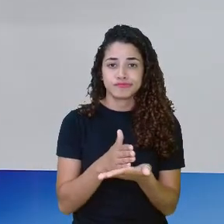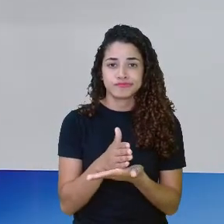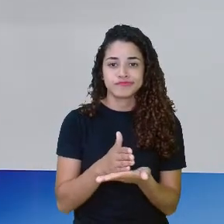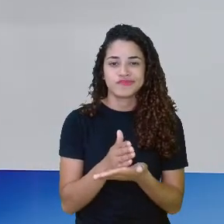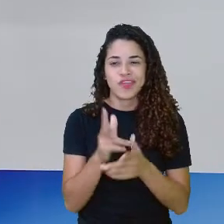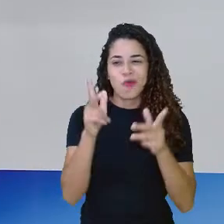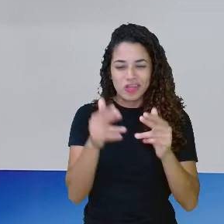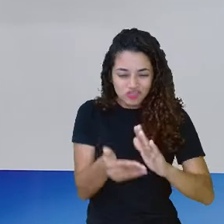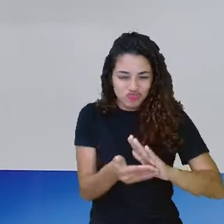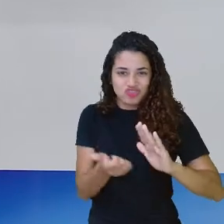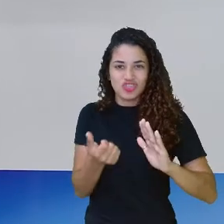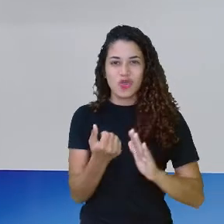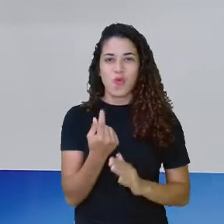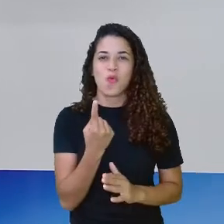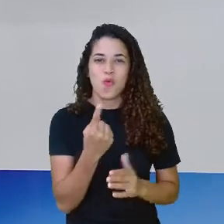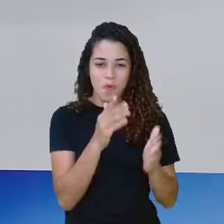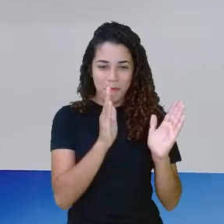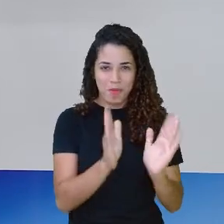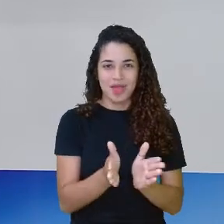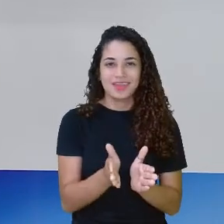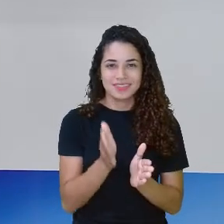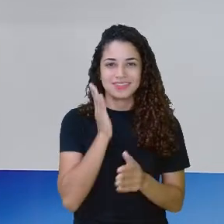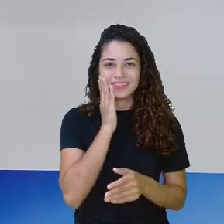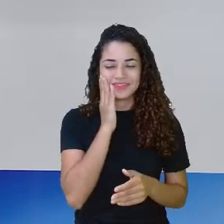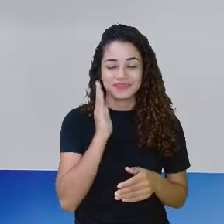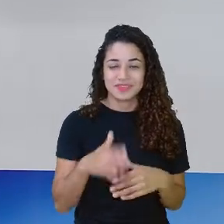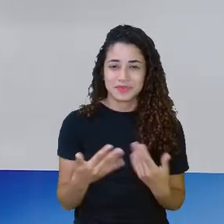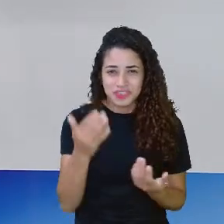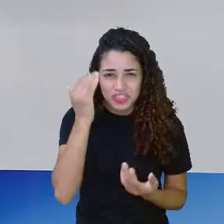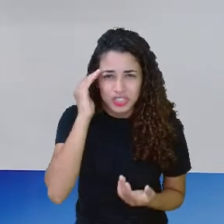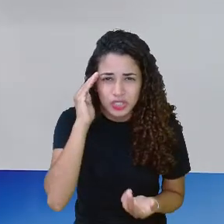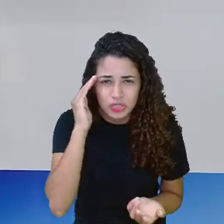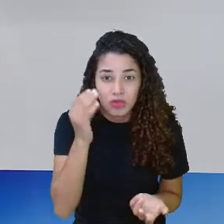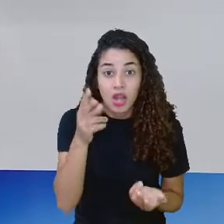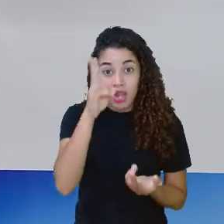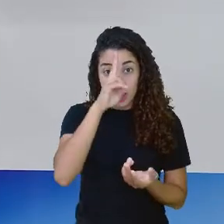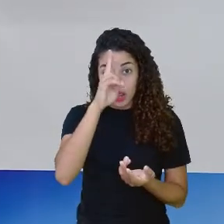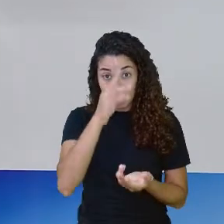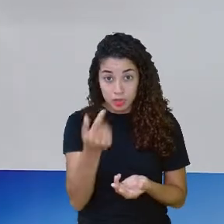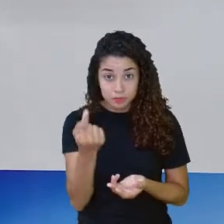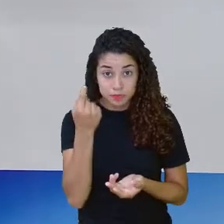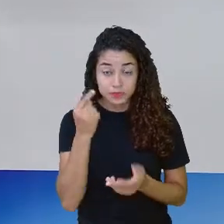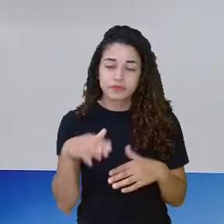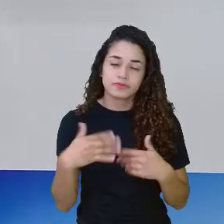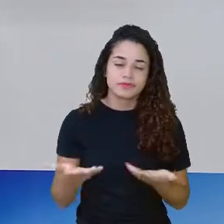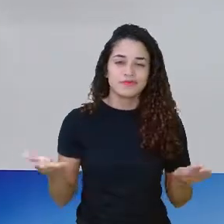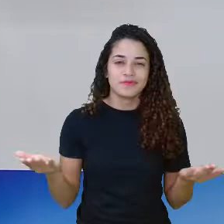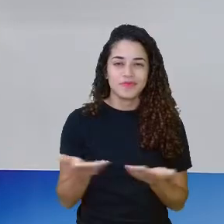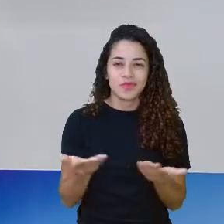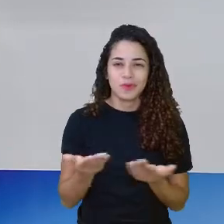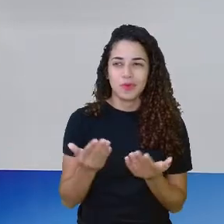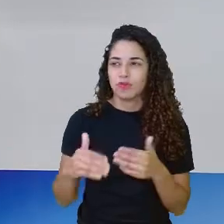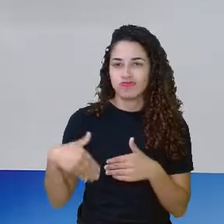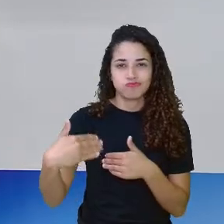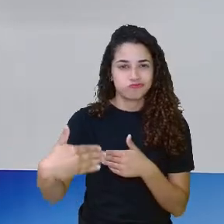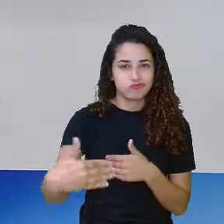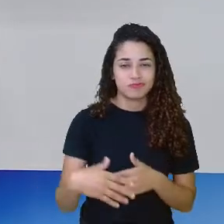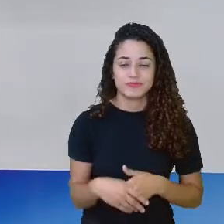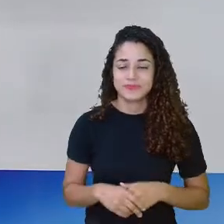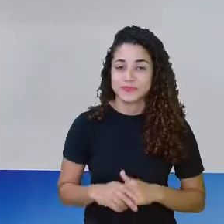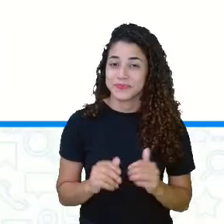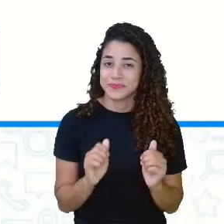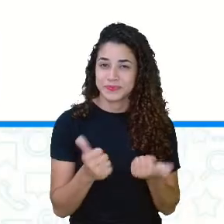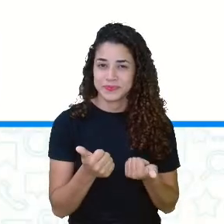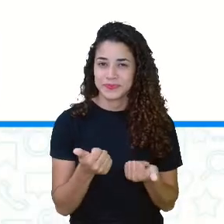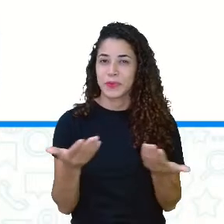para mim. Compreendido isso? Estão relembrando isso? E agora vamos lá, seguindo. Agora